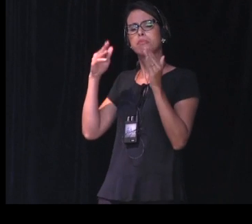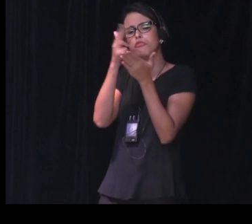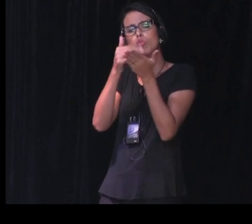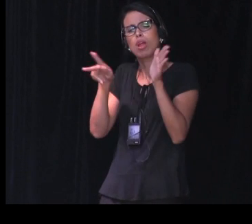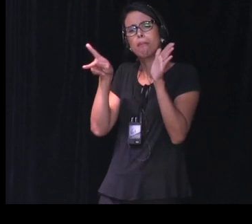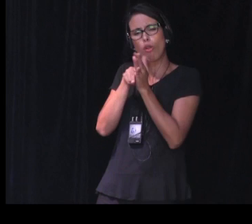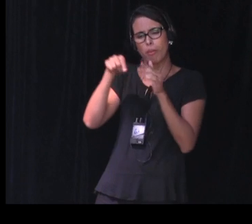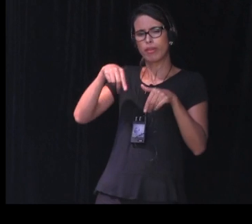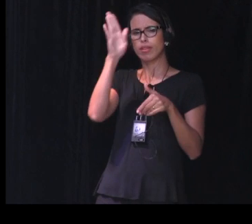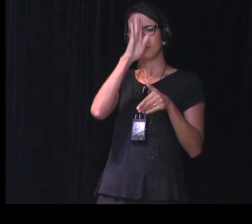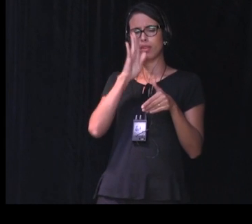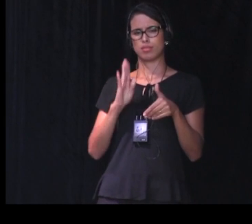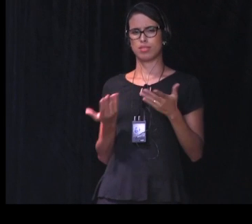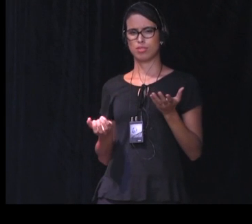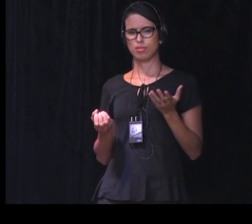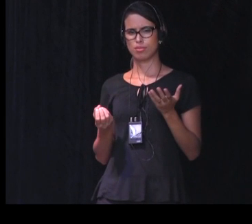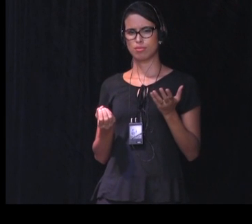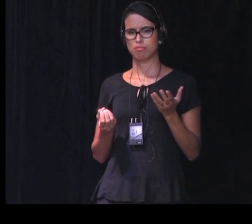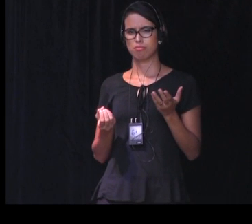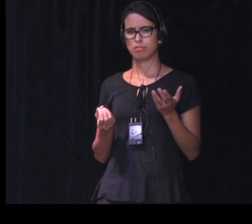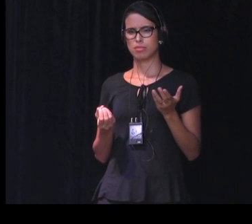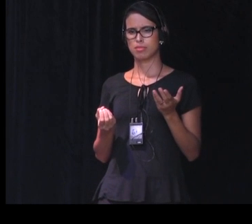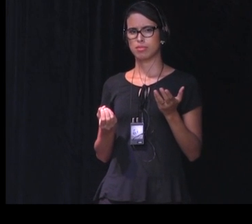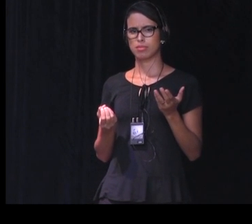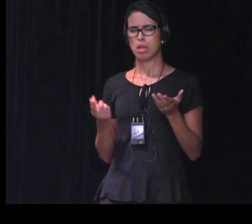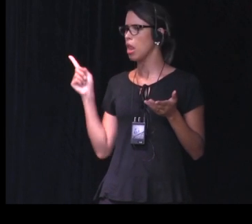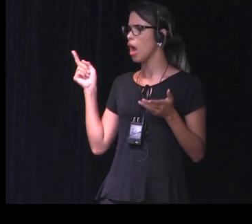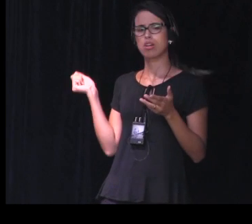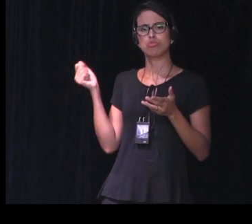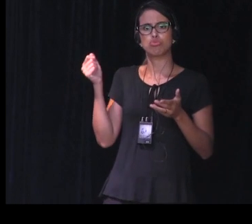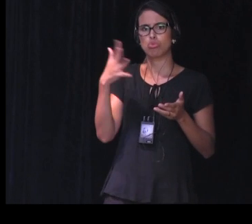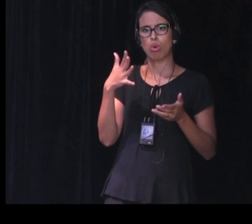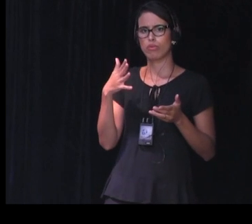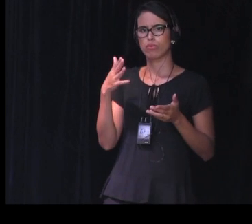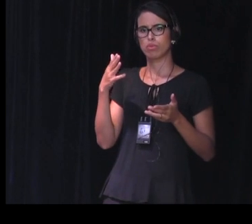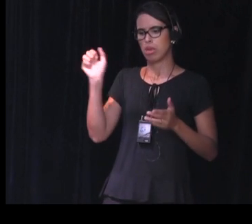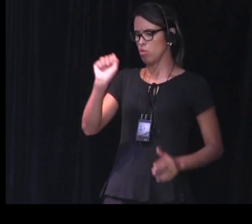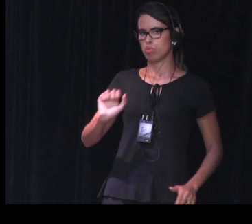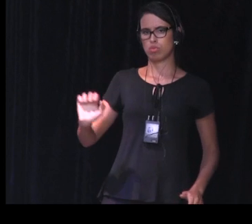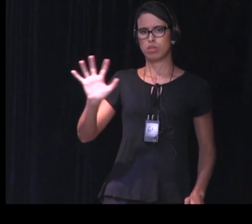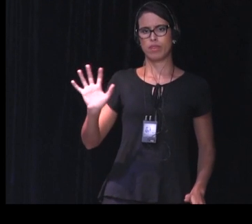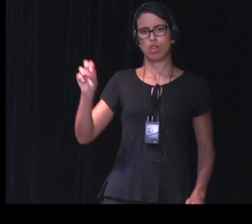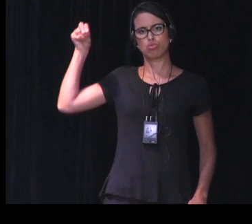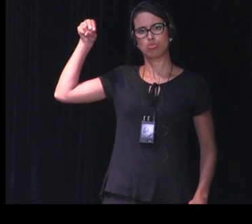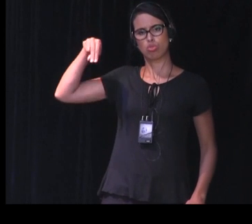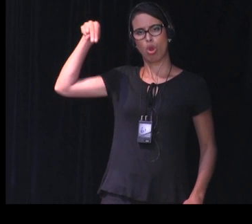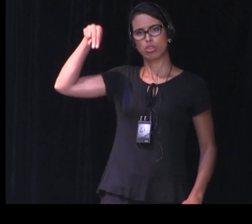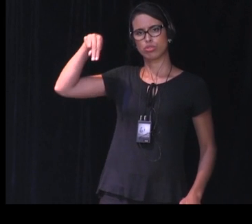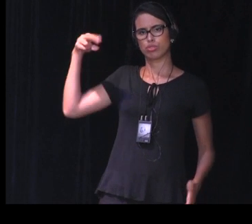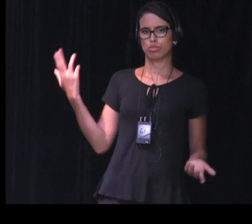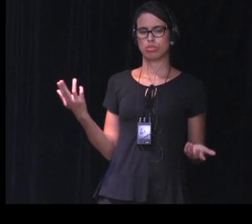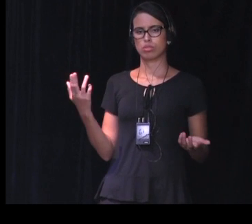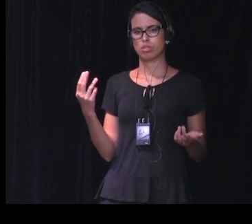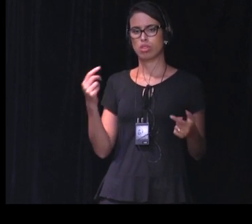sobre o Brasil, porque é uma selva fria. É um fenômeno desconhecido no hemisfério